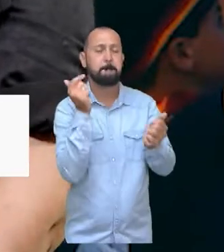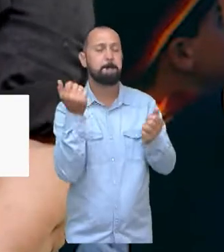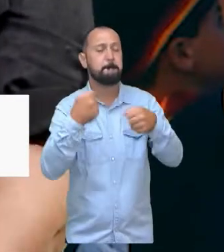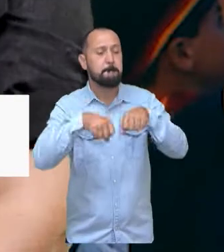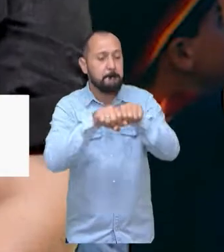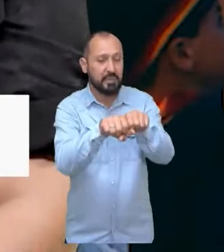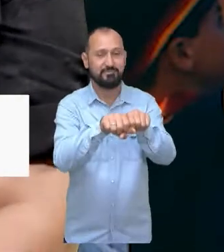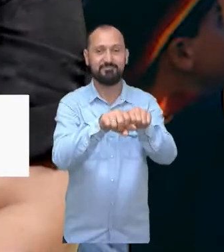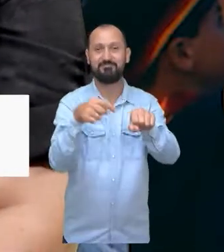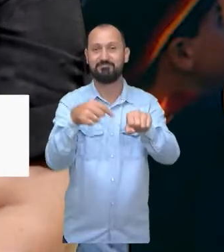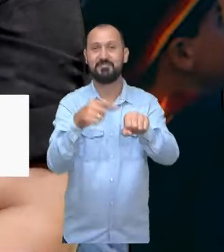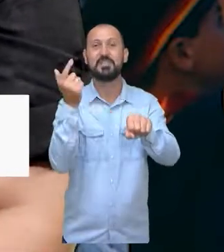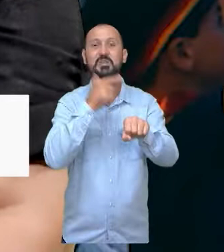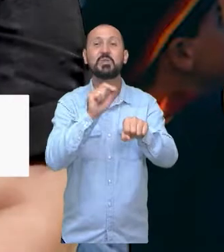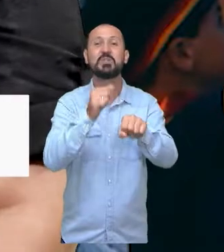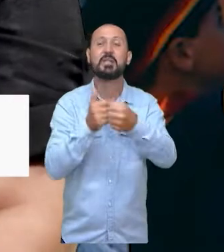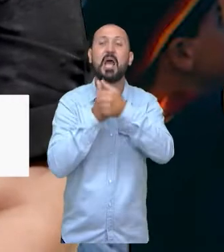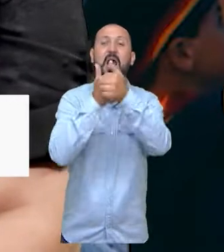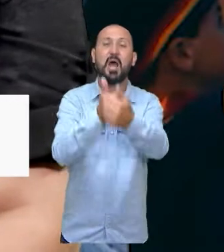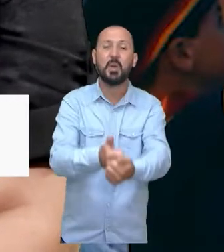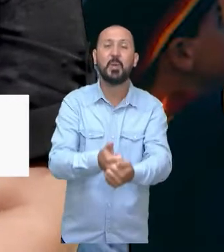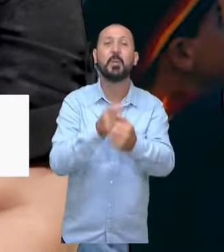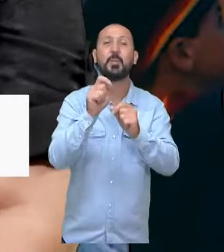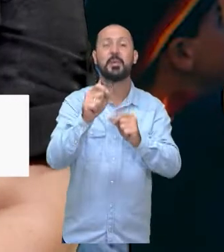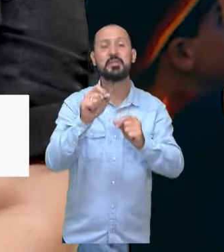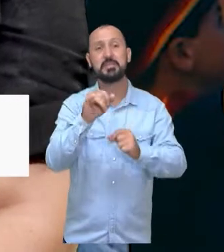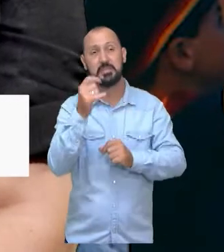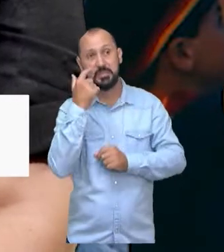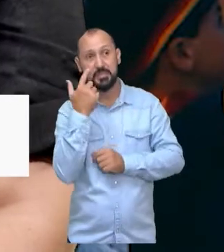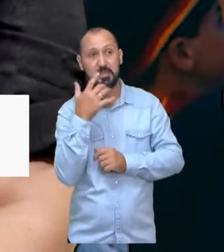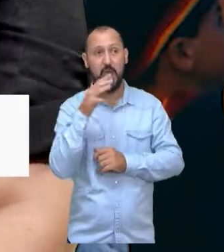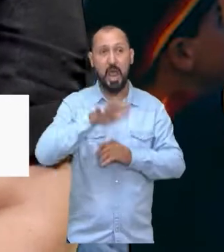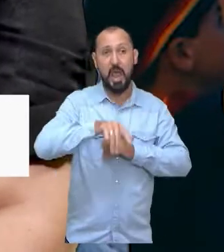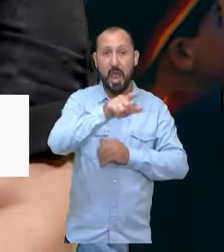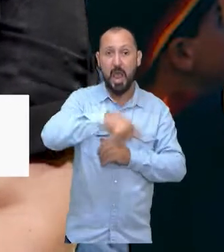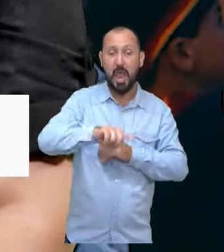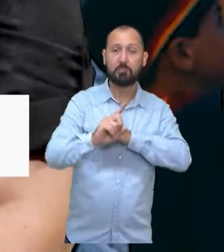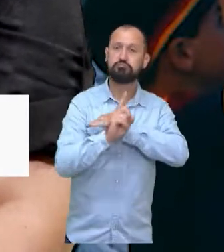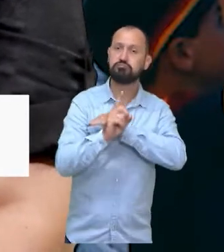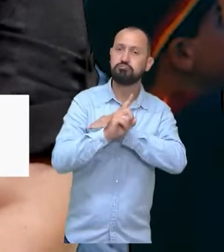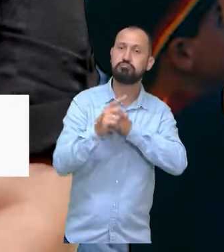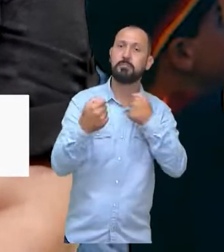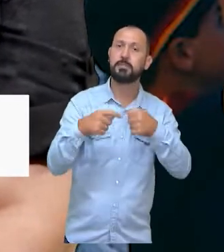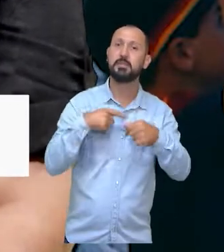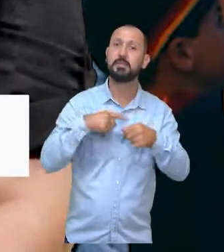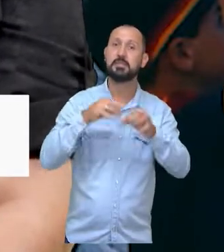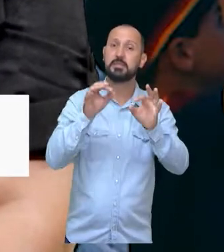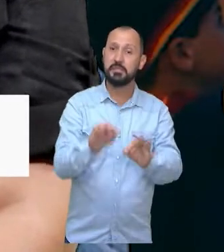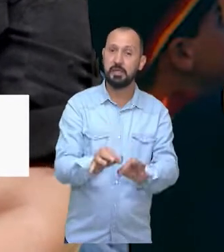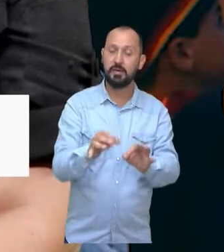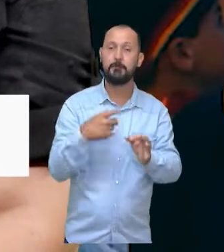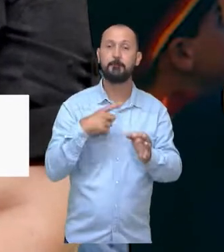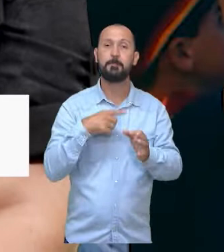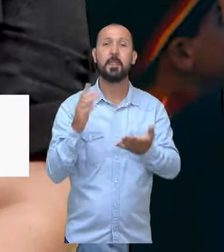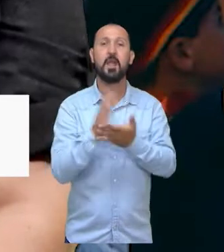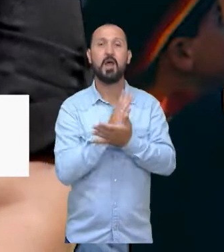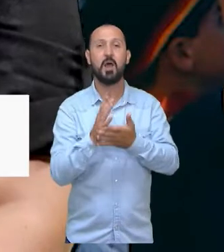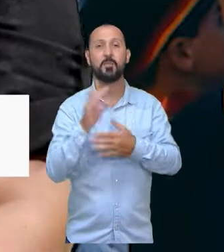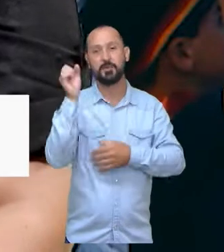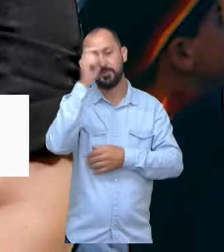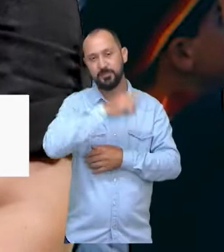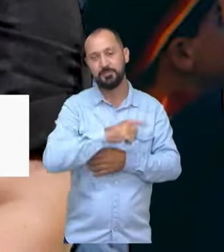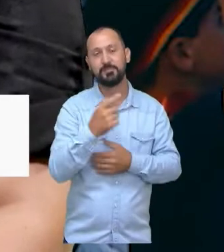ter esse acompanhamento de se esse atendimento está acontecendo de forma correta, está tendo algum tipo